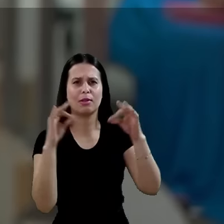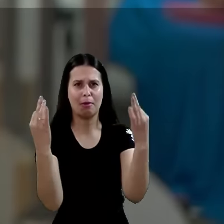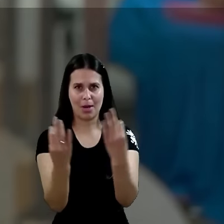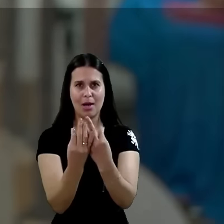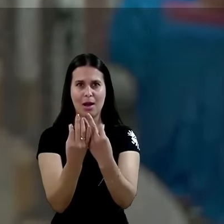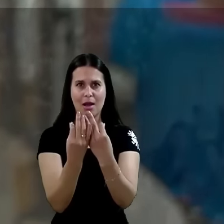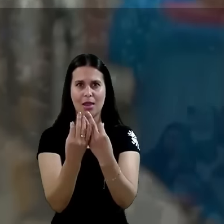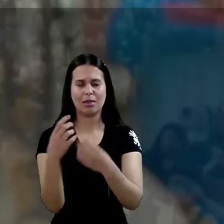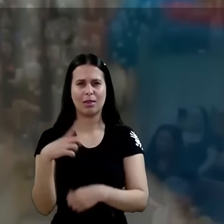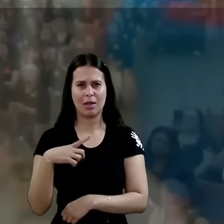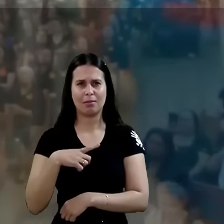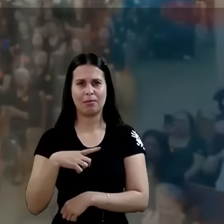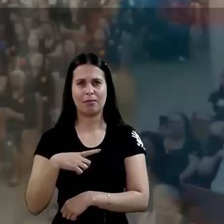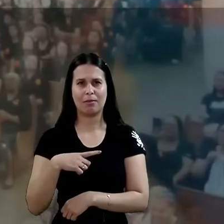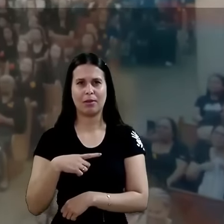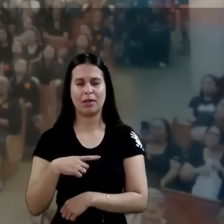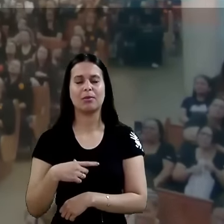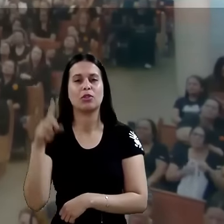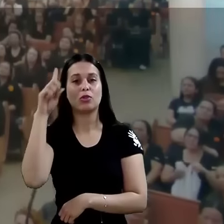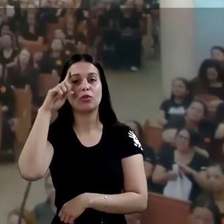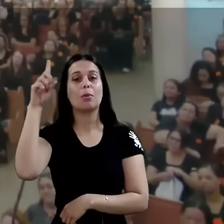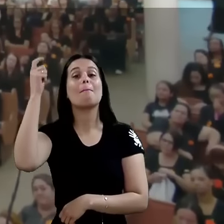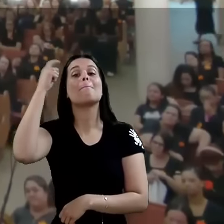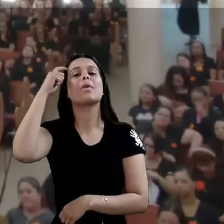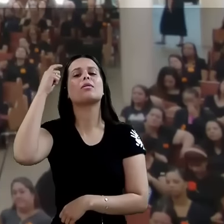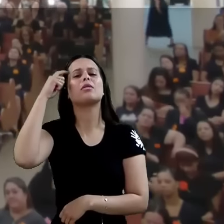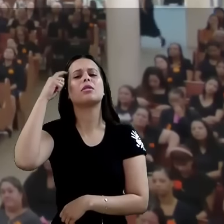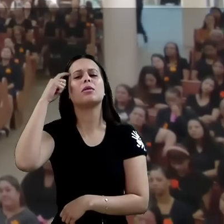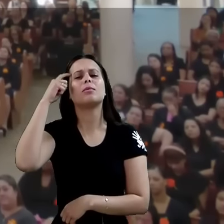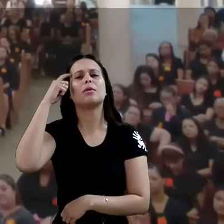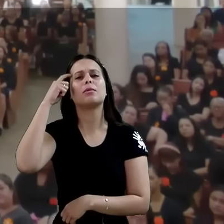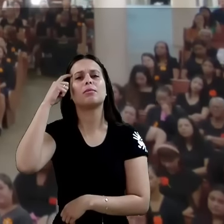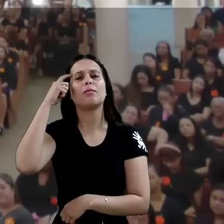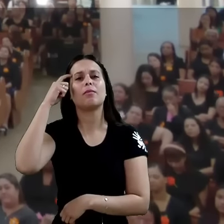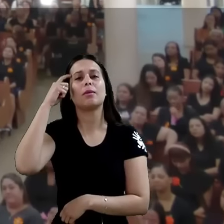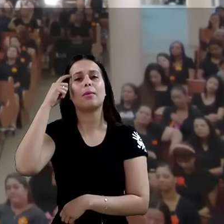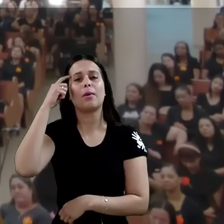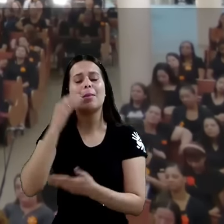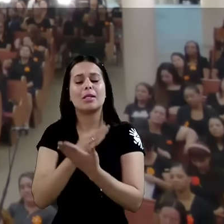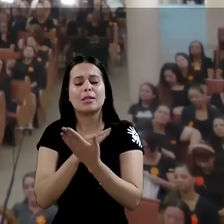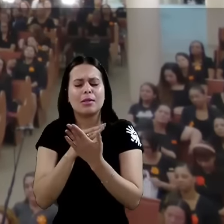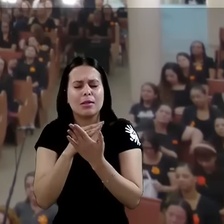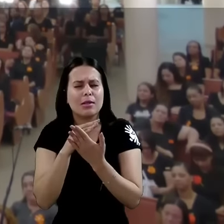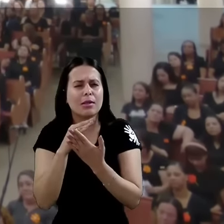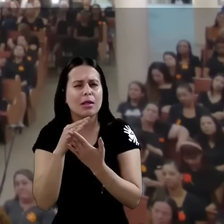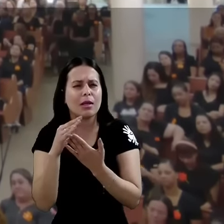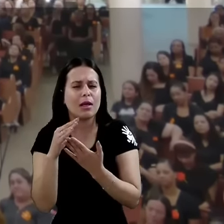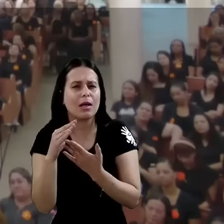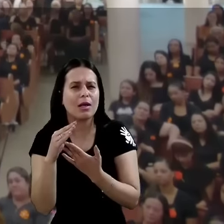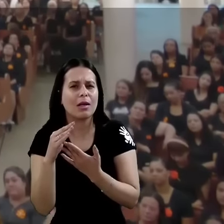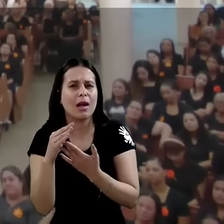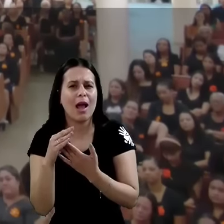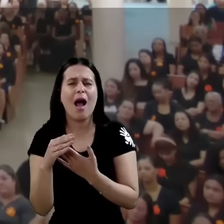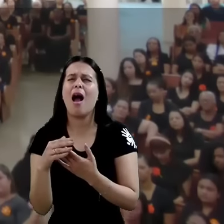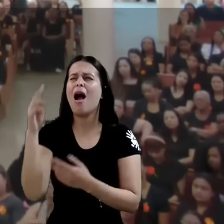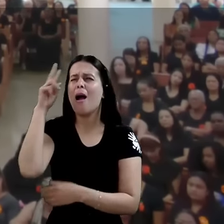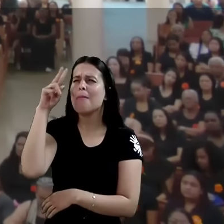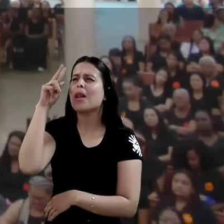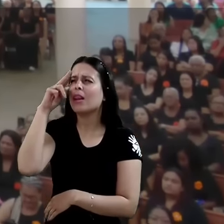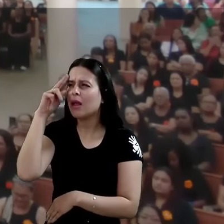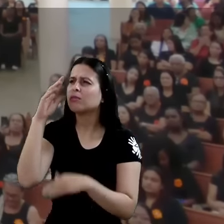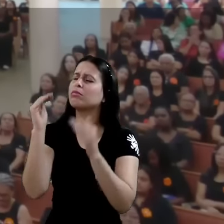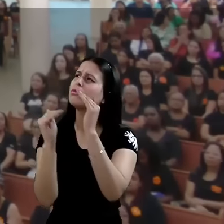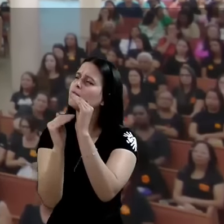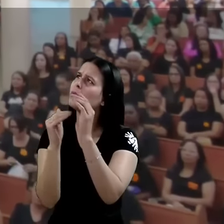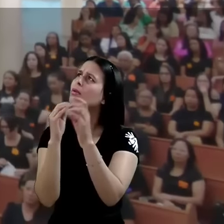tem então a partir de hoje já alguma coisa para criar memória espiritual dentro da casa ah eu me lembro do CB Eu Me Lembro